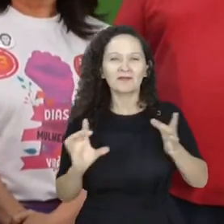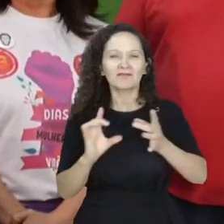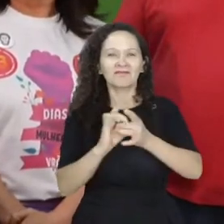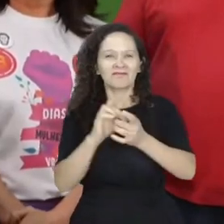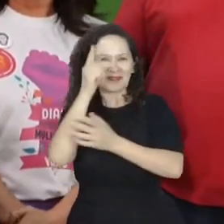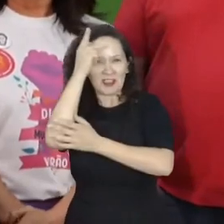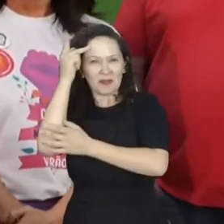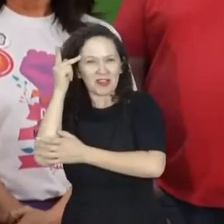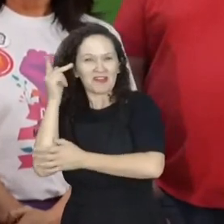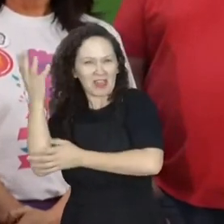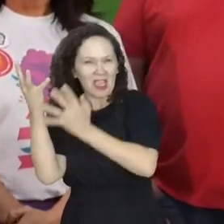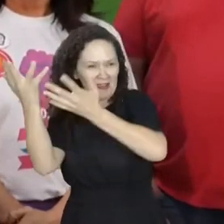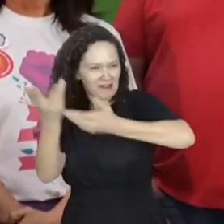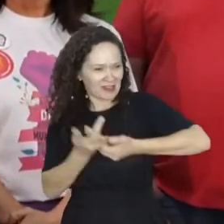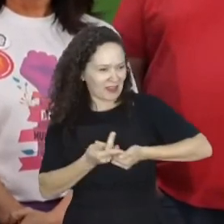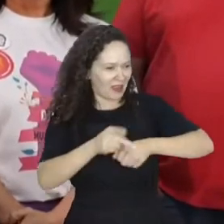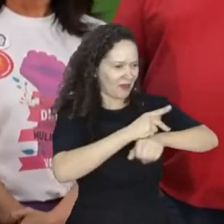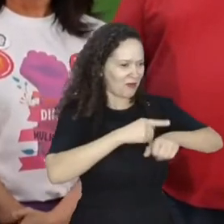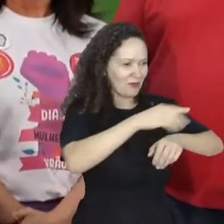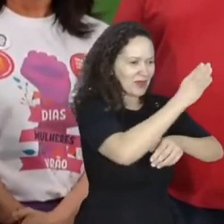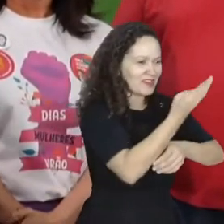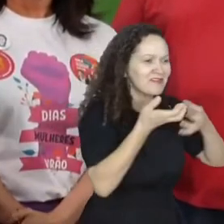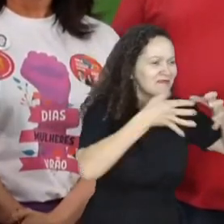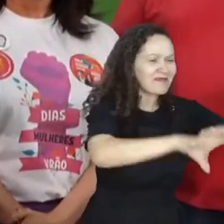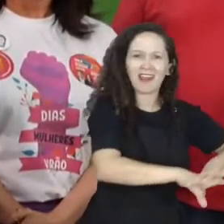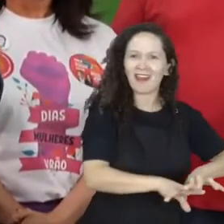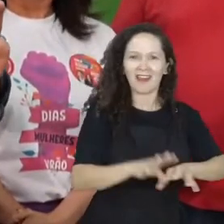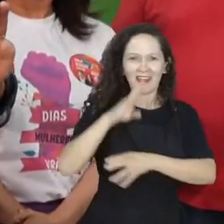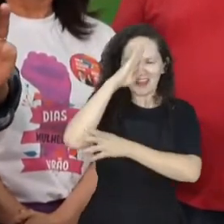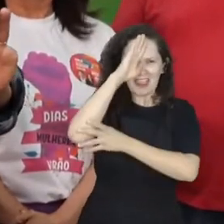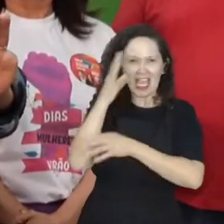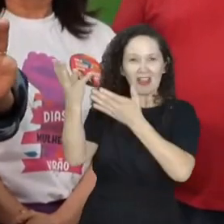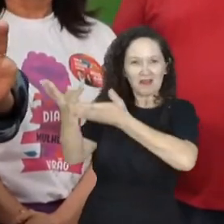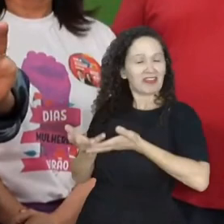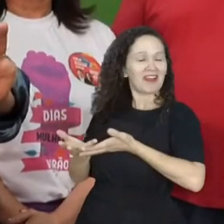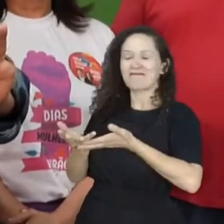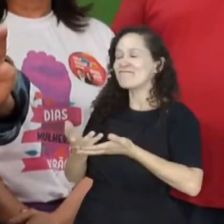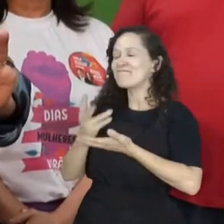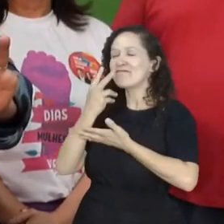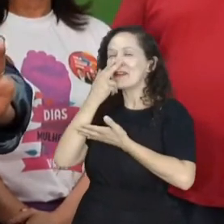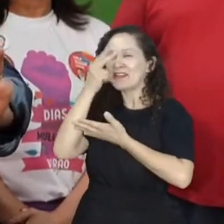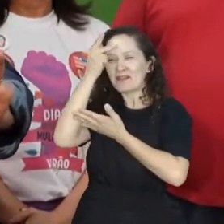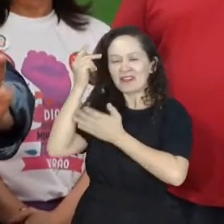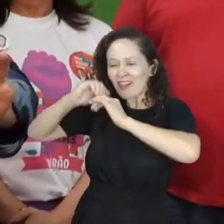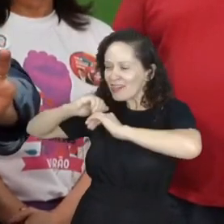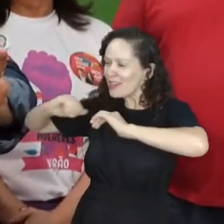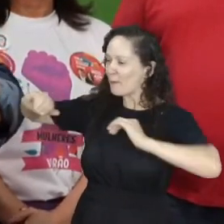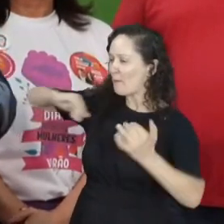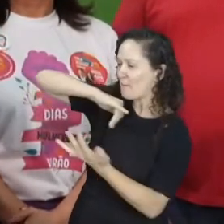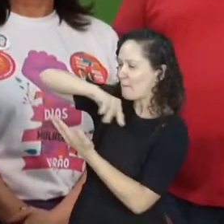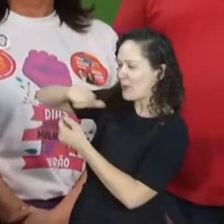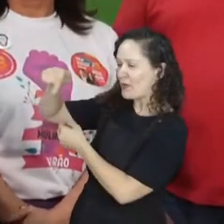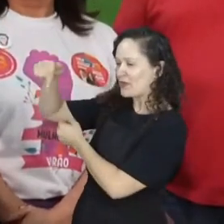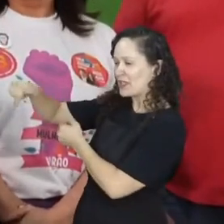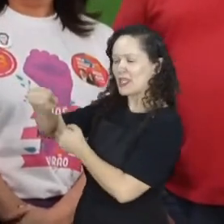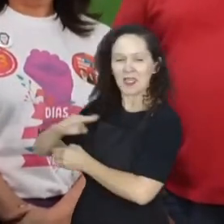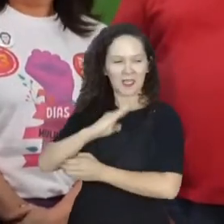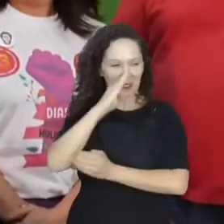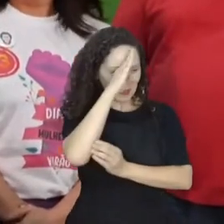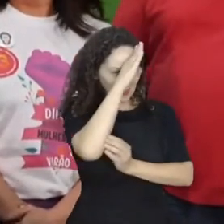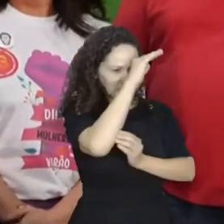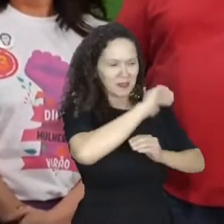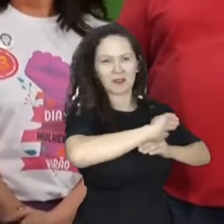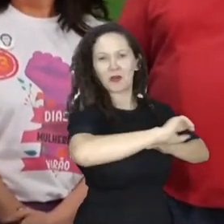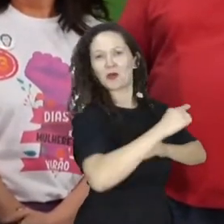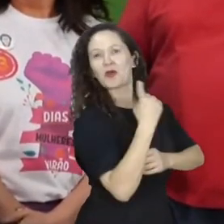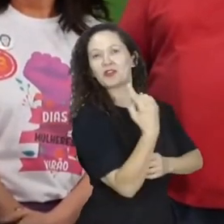aqui, ninguém convida ele para ir em lugar nenhum. É como se fosse uma figura segregada, sabe? Ele está